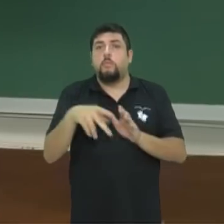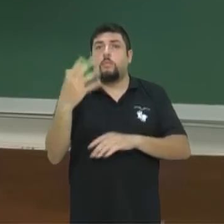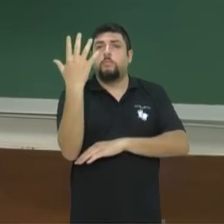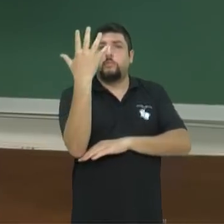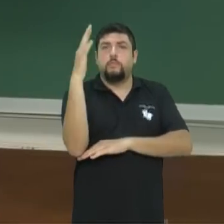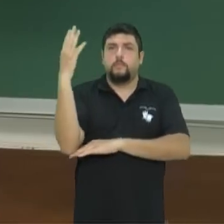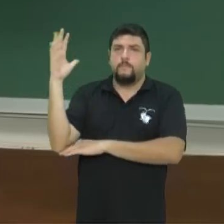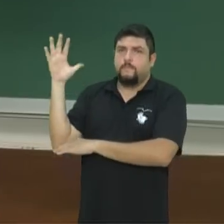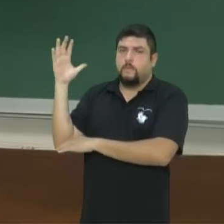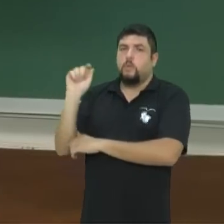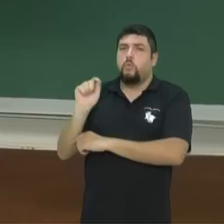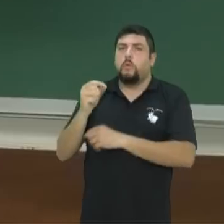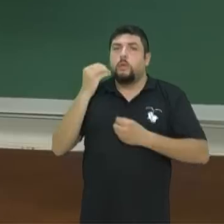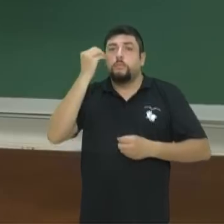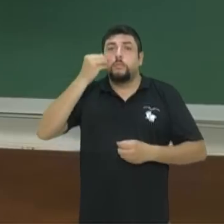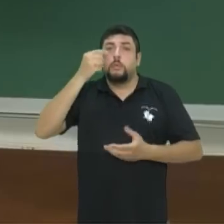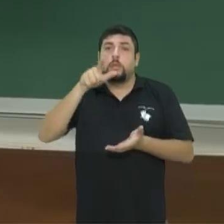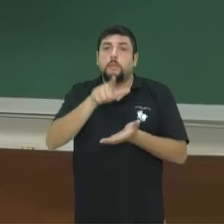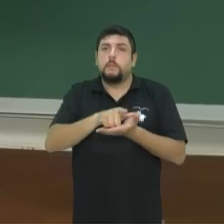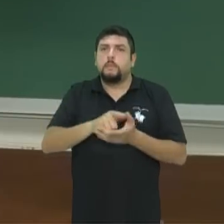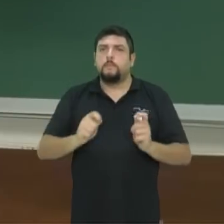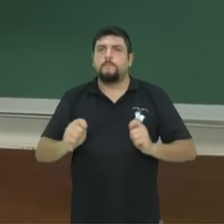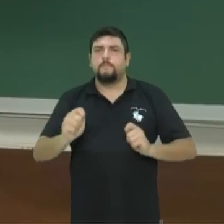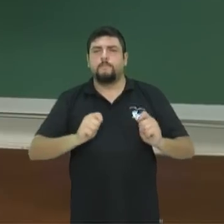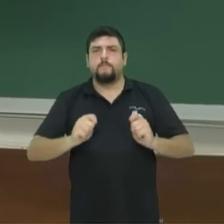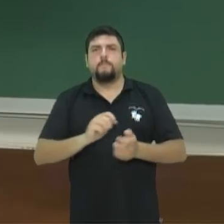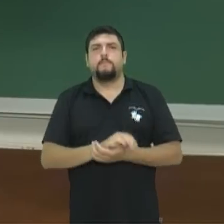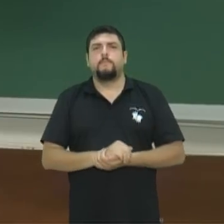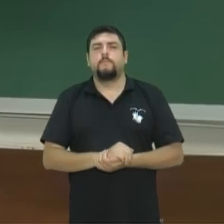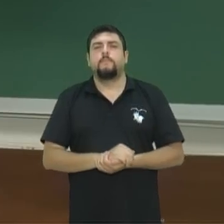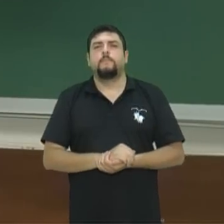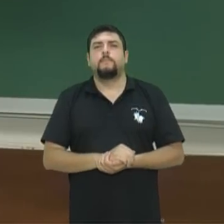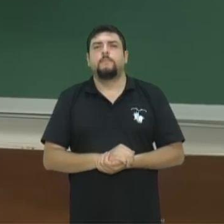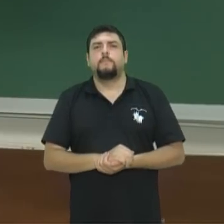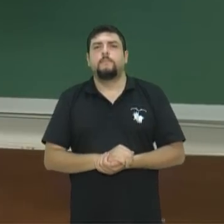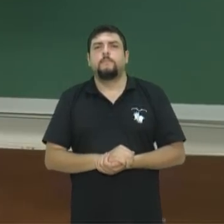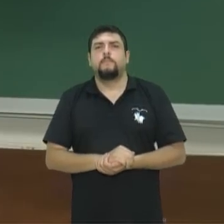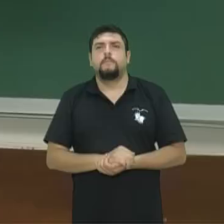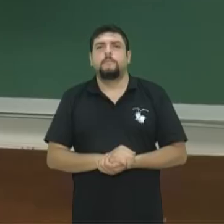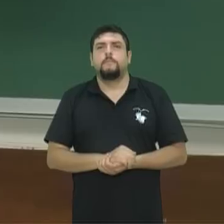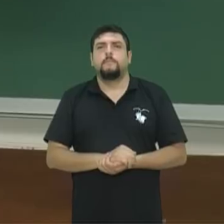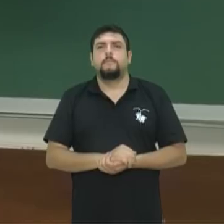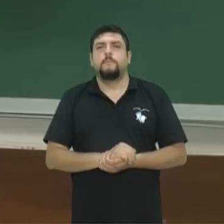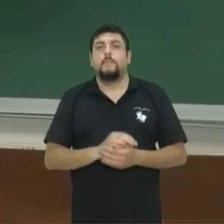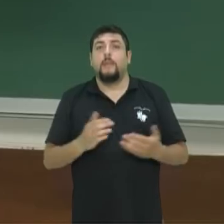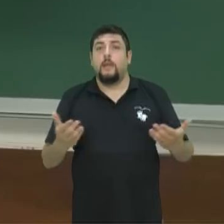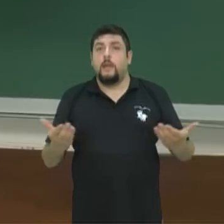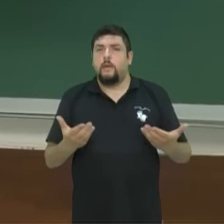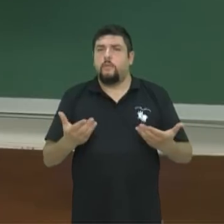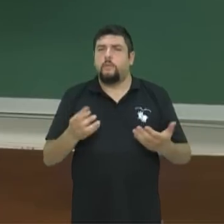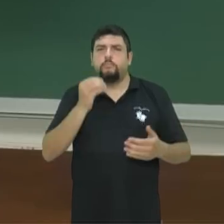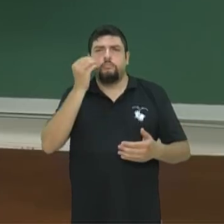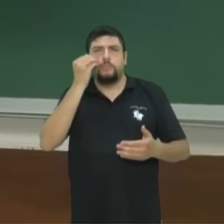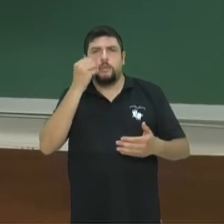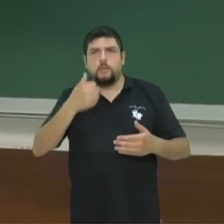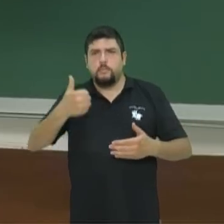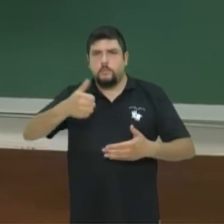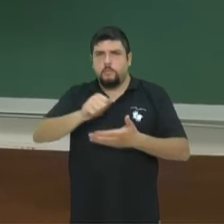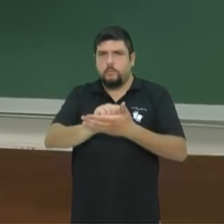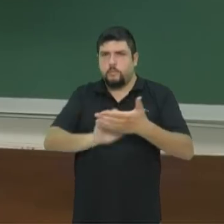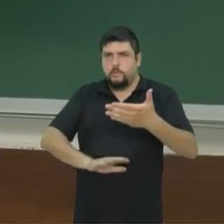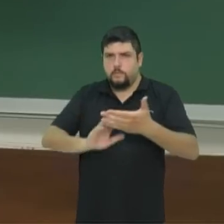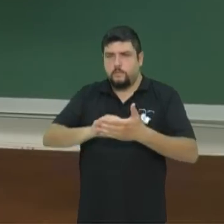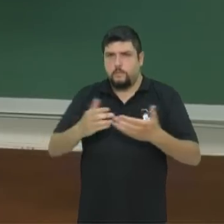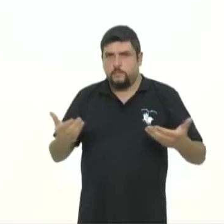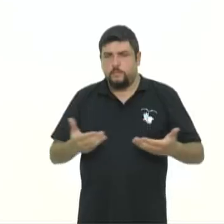nesse caso, né? E a gente vê que tem aqui também a presença da ironia no final, certo? Então vamos agora tentar fazer o nosso primeiro exercício da aula de